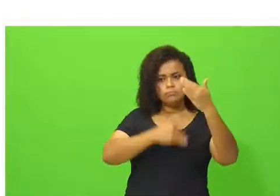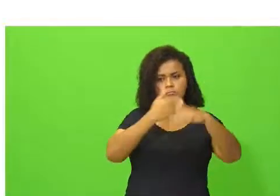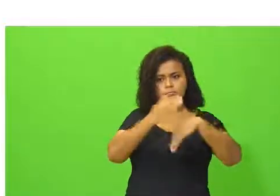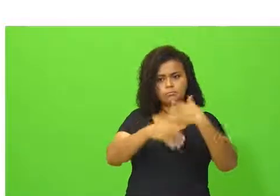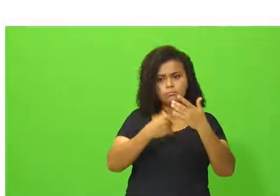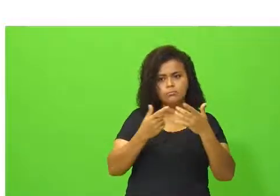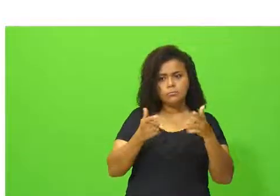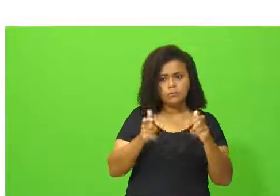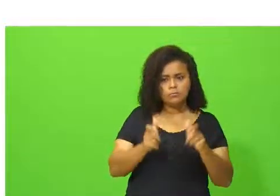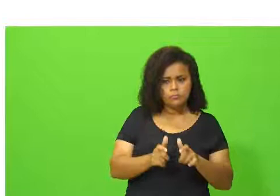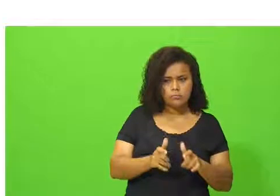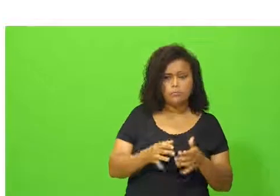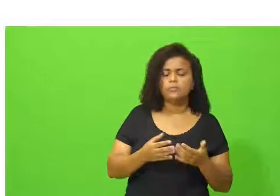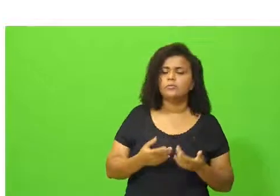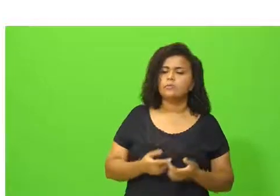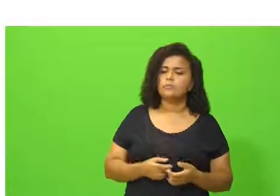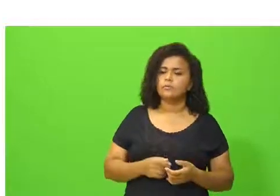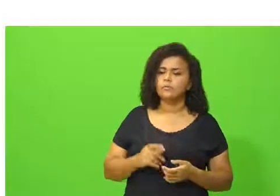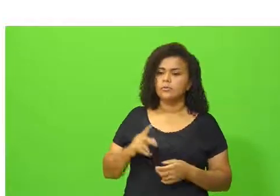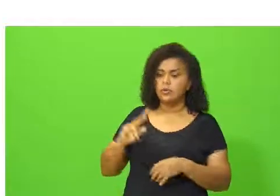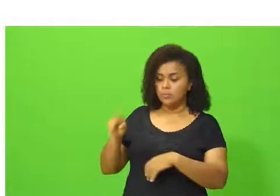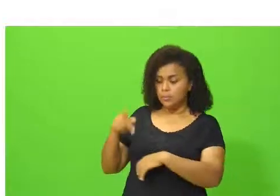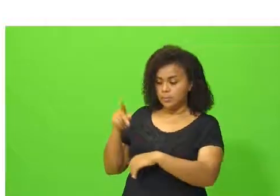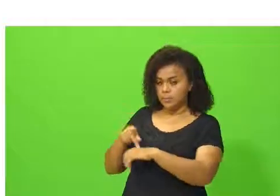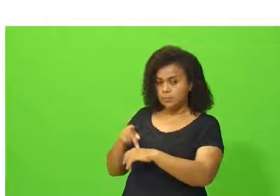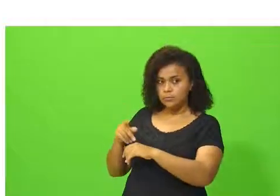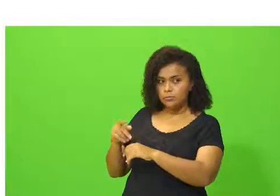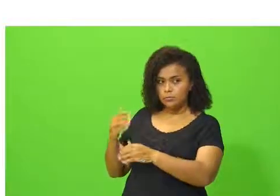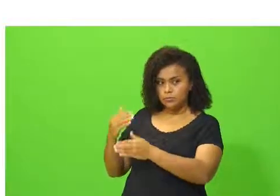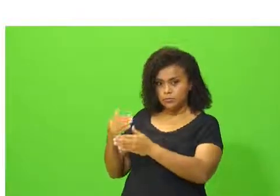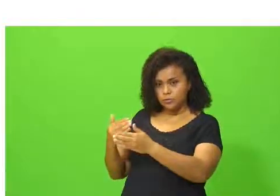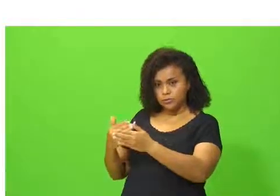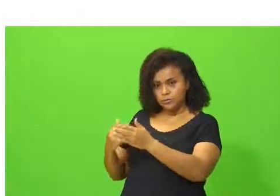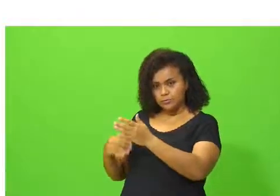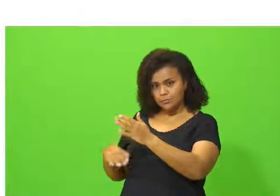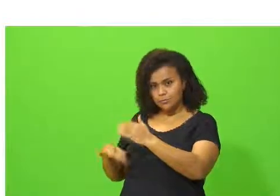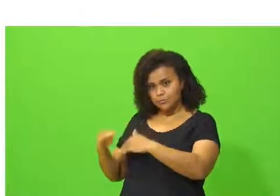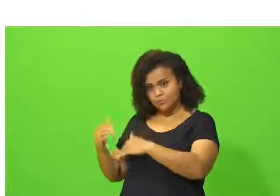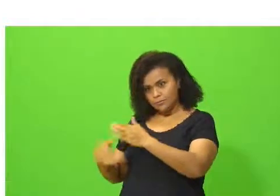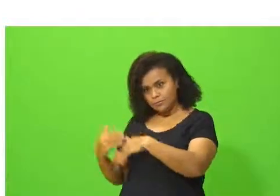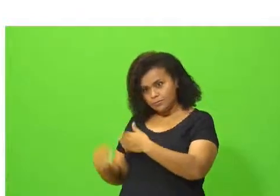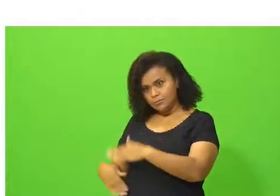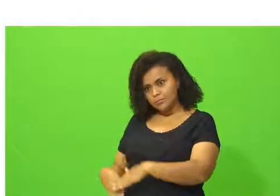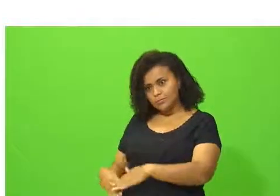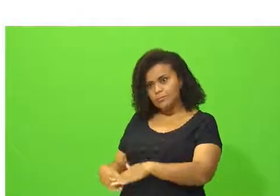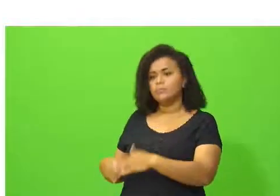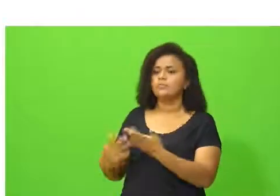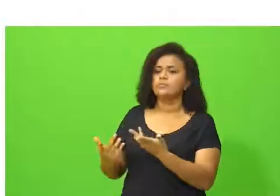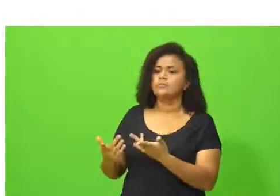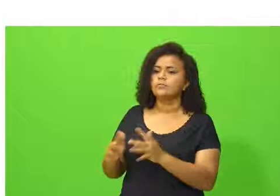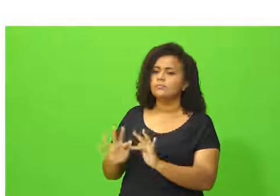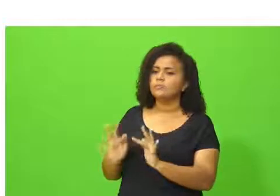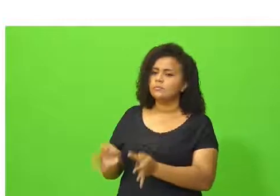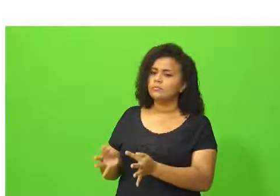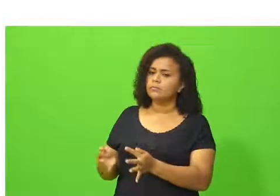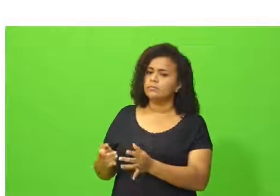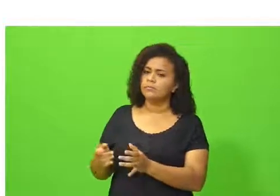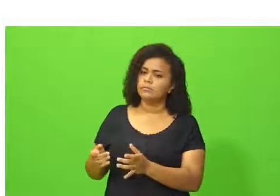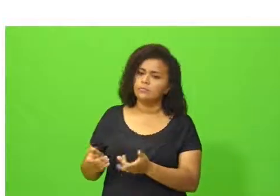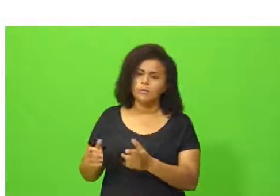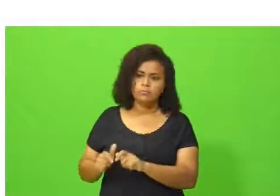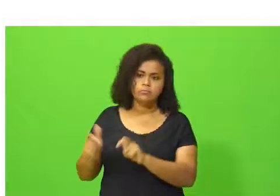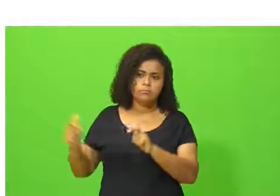considerado baixo. E, já no caso dos países subdesenvolvidos, nós vamos ter uma taxa bem elevada. Professor,